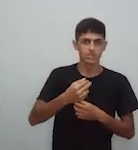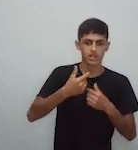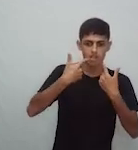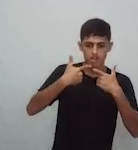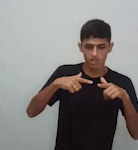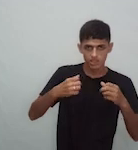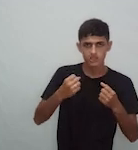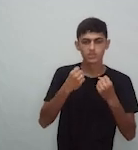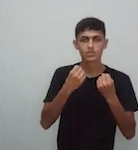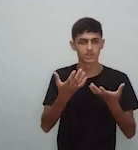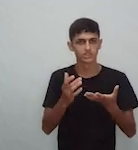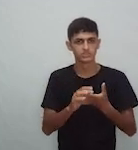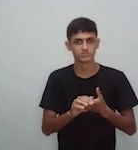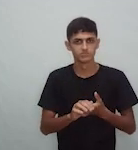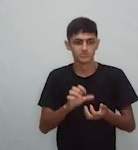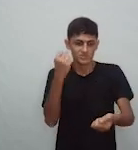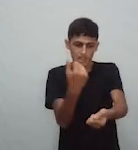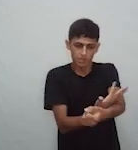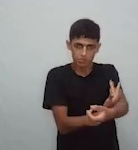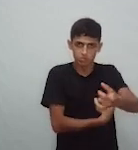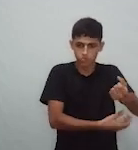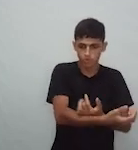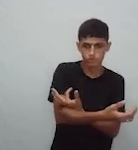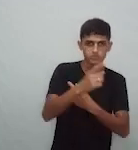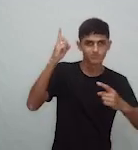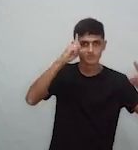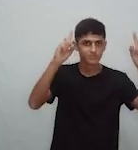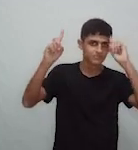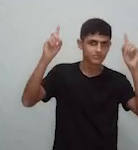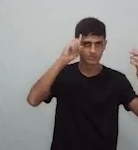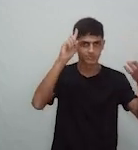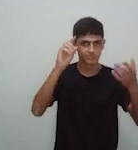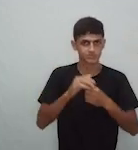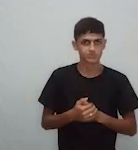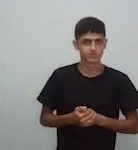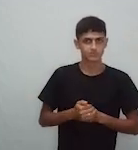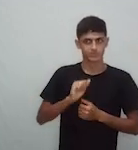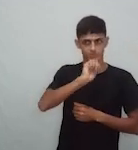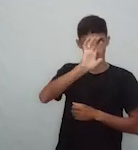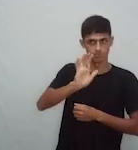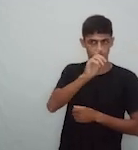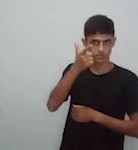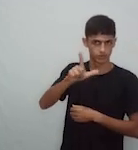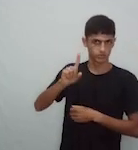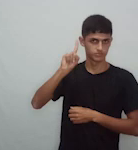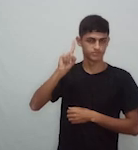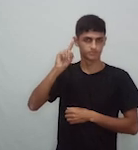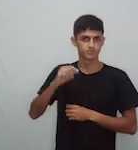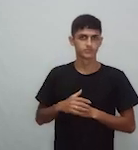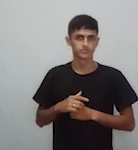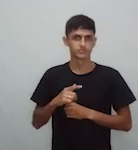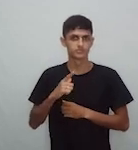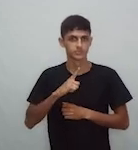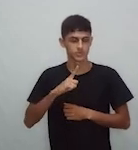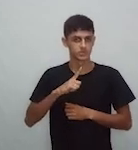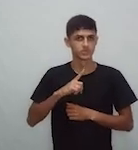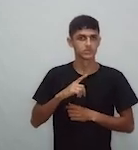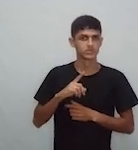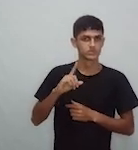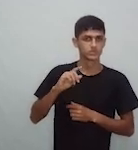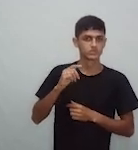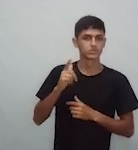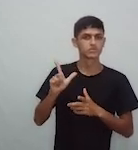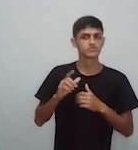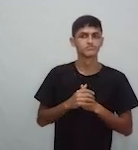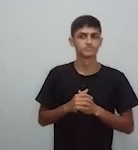linguagem, criatividade e emoções. Então, nessa segunda imagem, a gente tem a parte do sistema nervoso central, onde vão estar o cerebelo